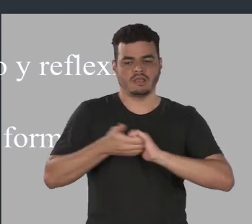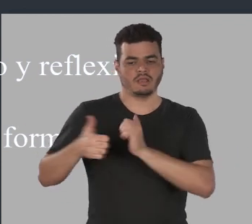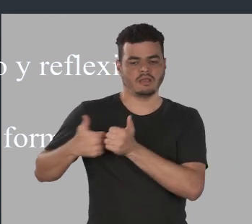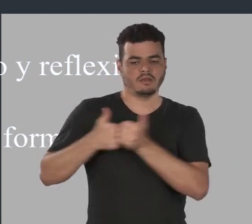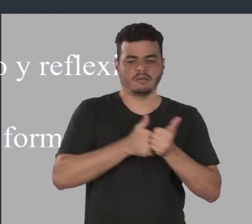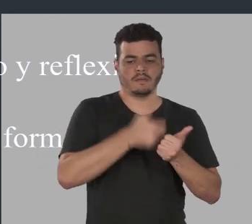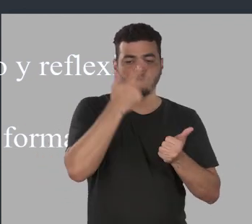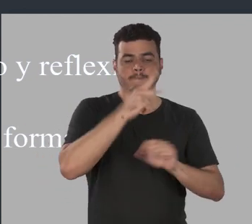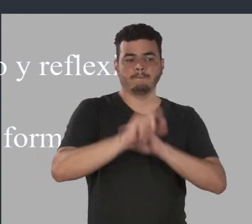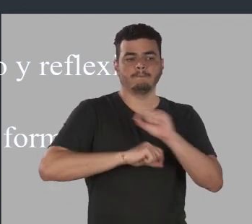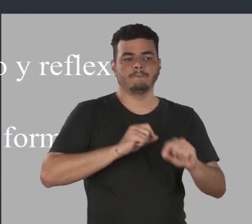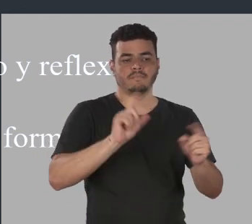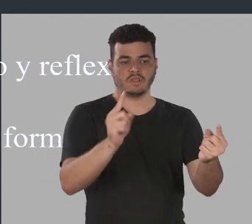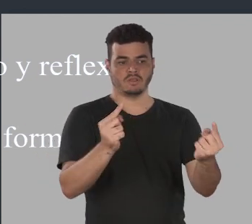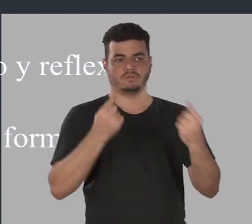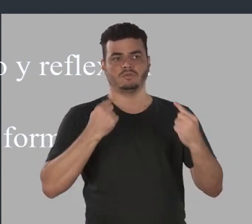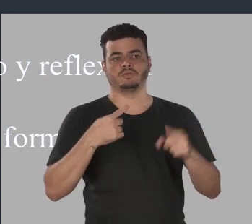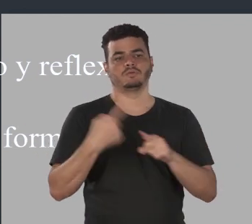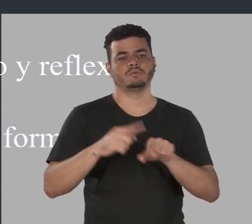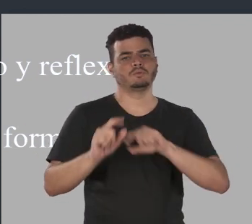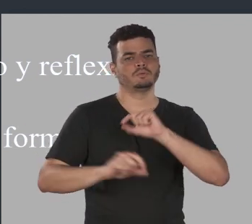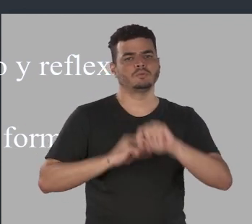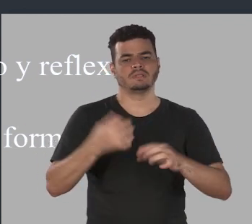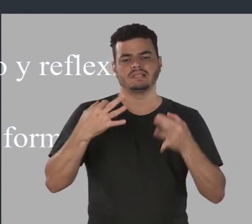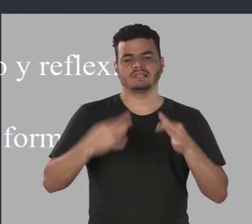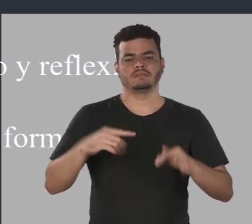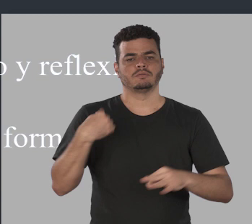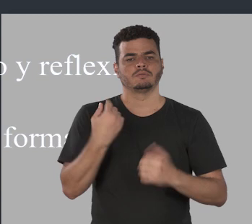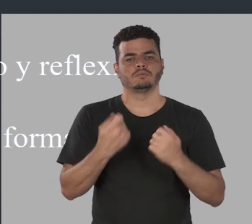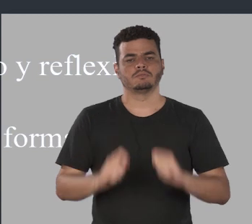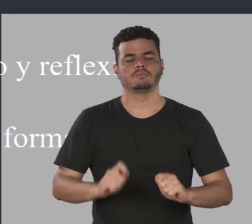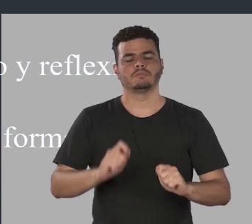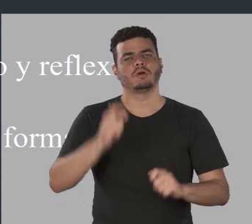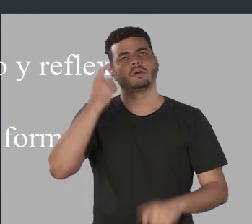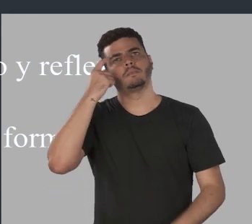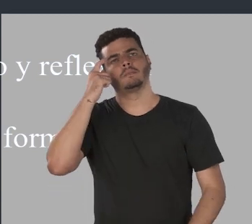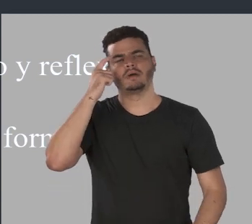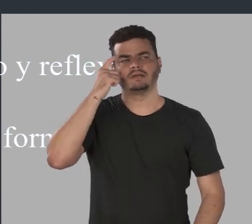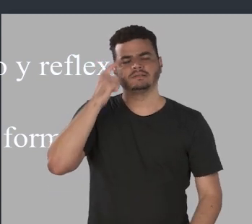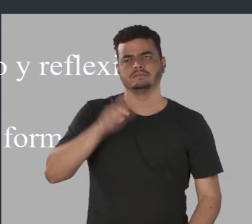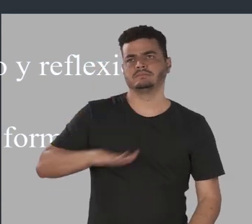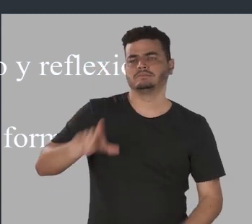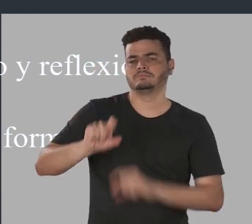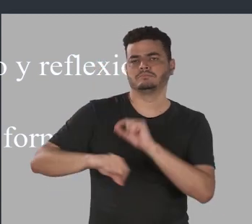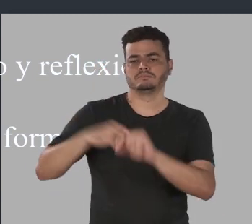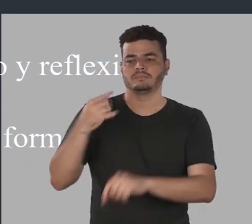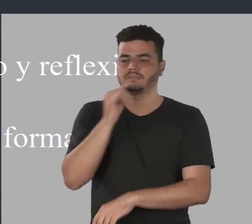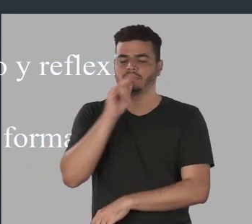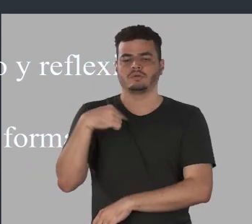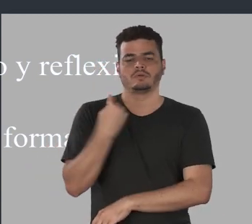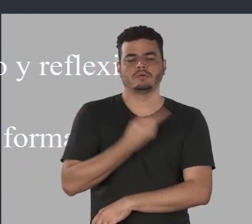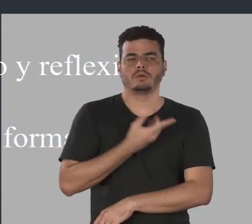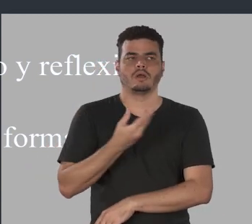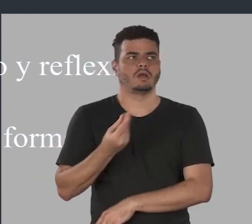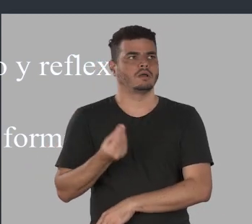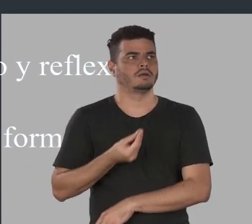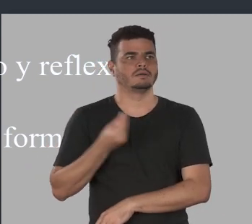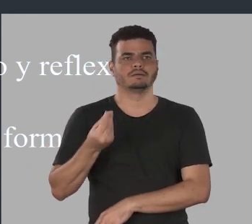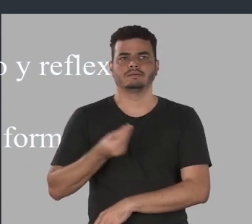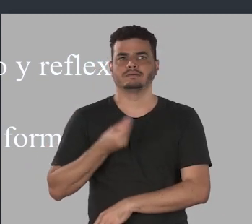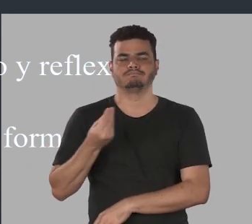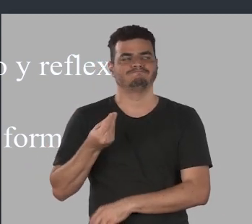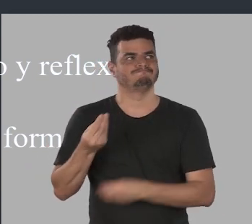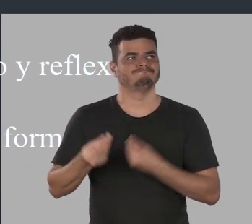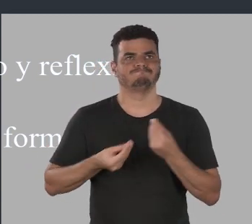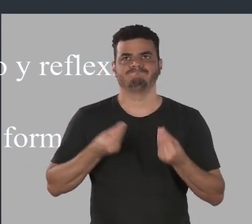que desafia, porque justamente podemos pensar nessa questão de, bom, nós vimos como, não